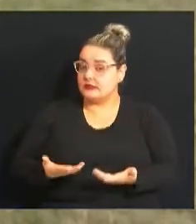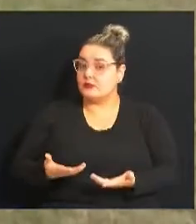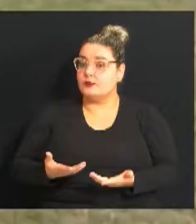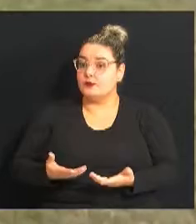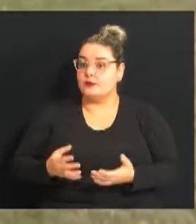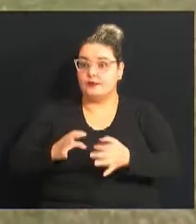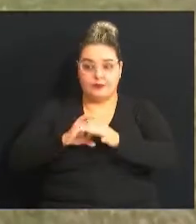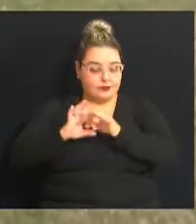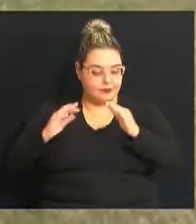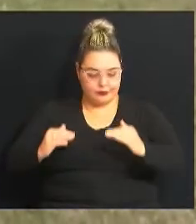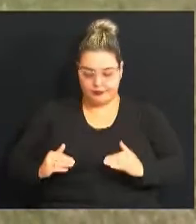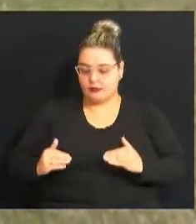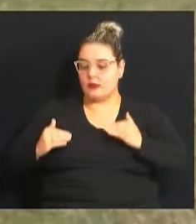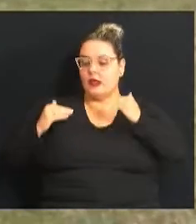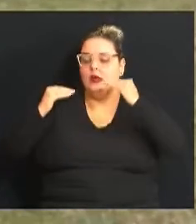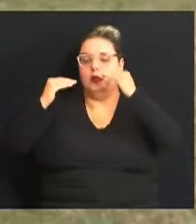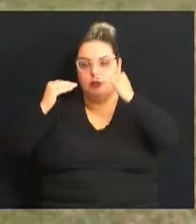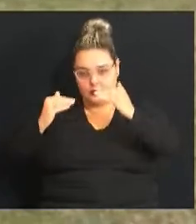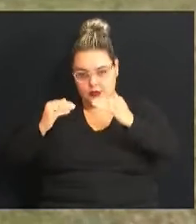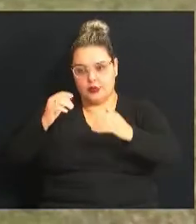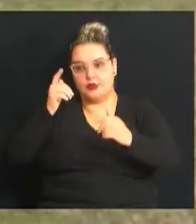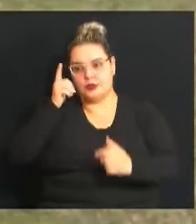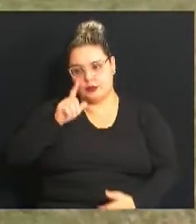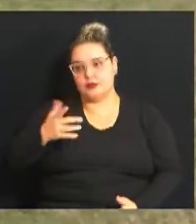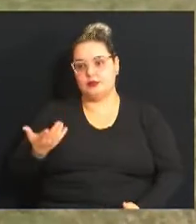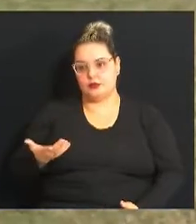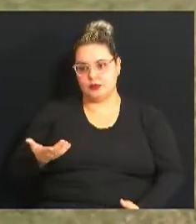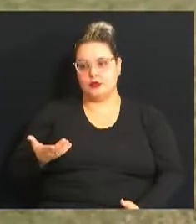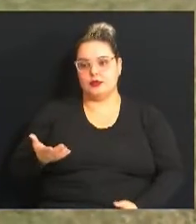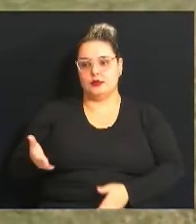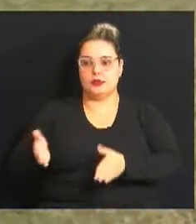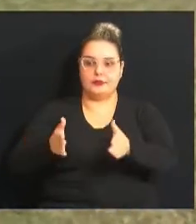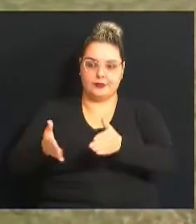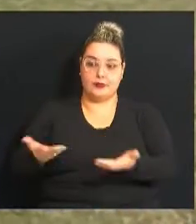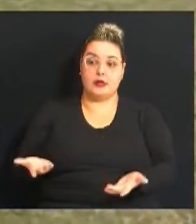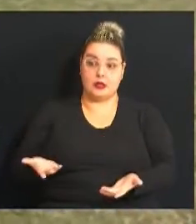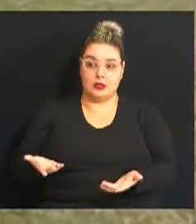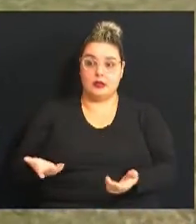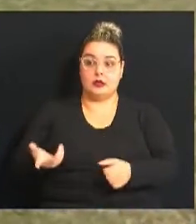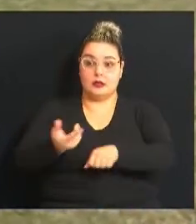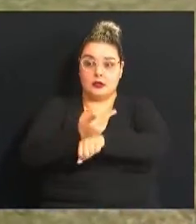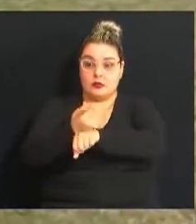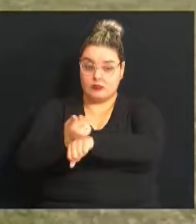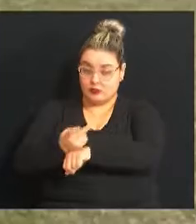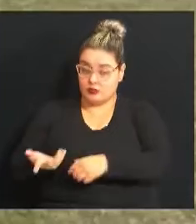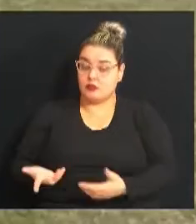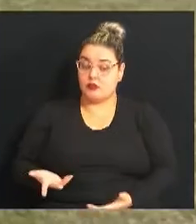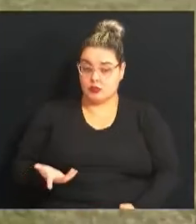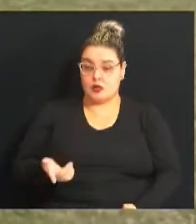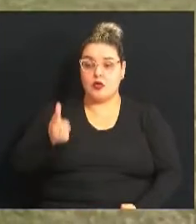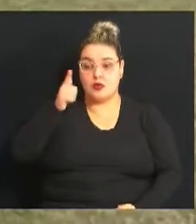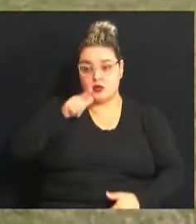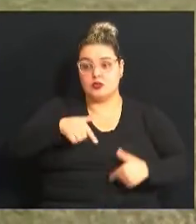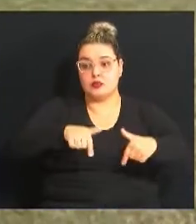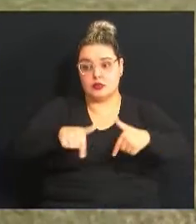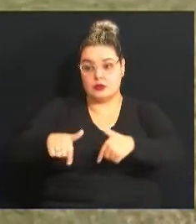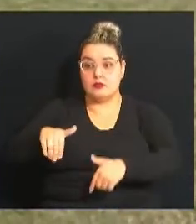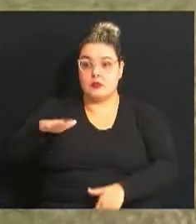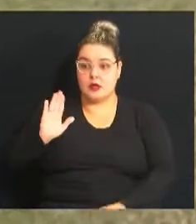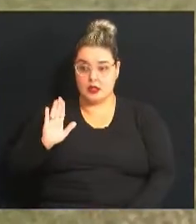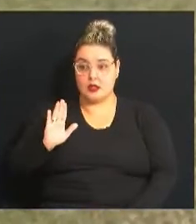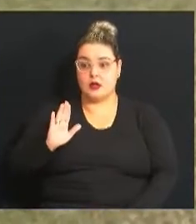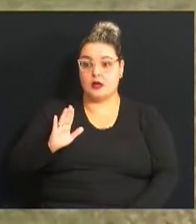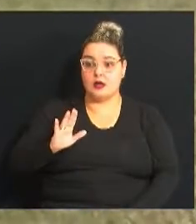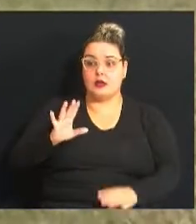logo dessa zona de desconforto que a gente se encontra. A gente vai procurar estar continuando trabalhando mais, definindo